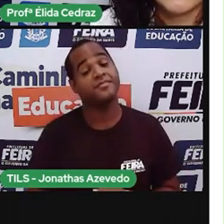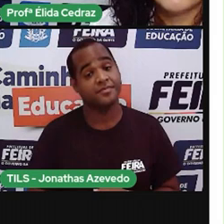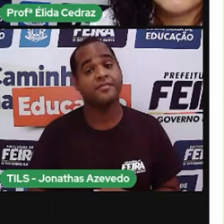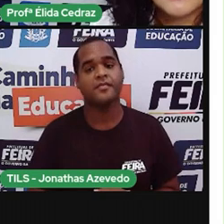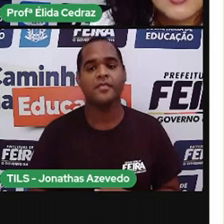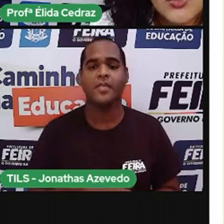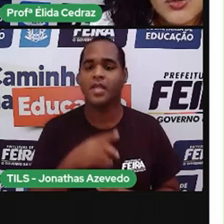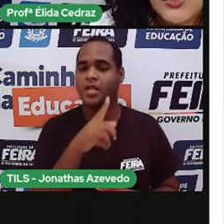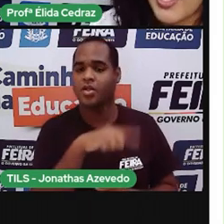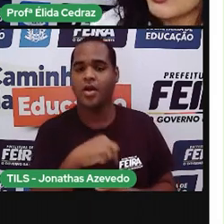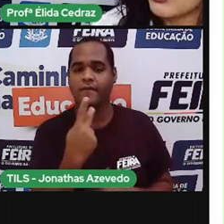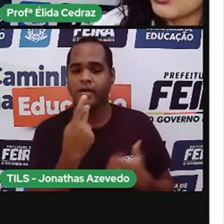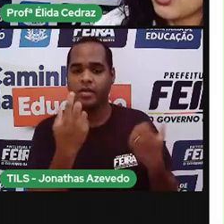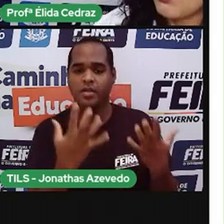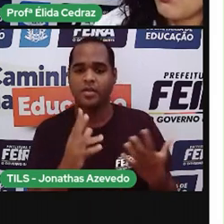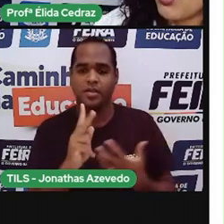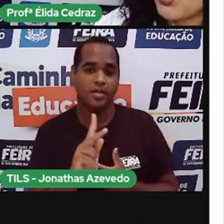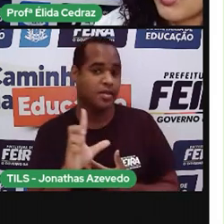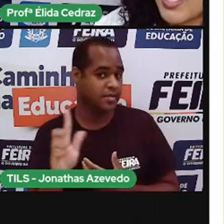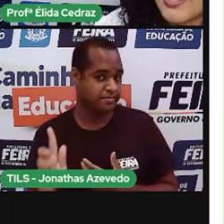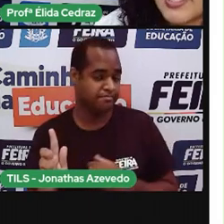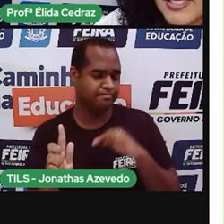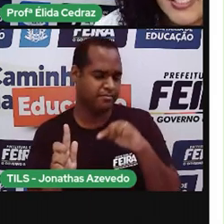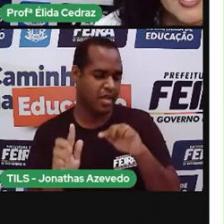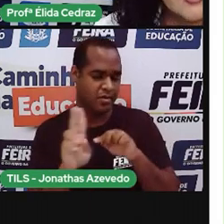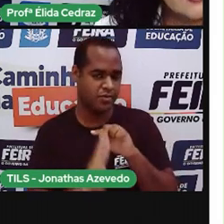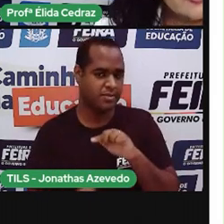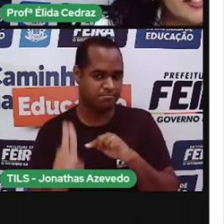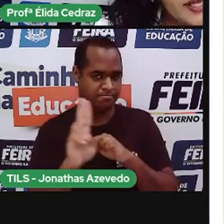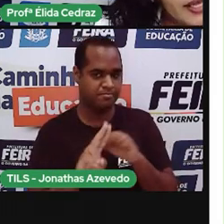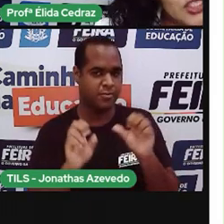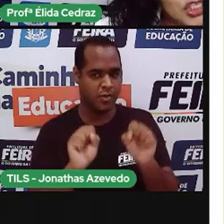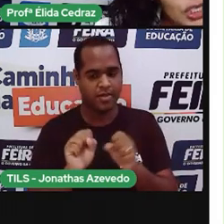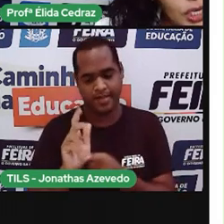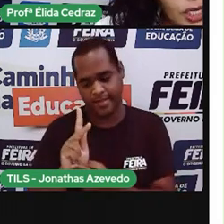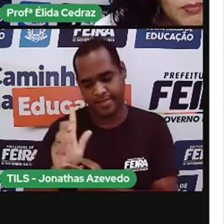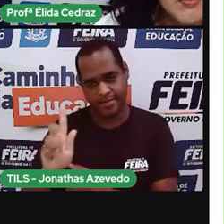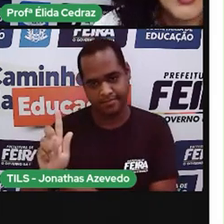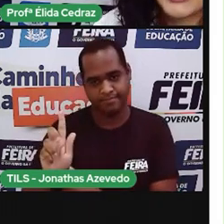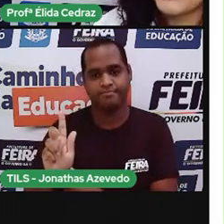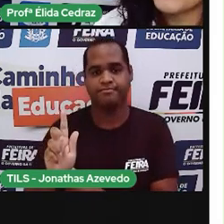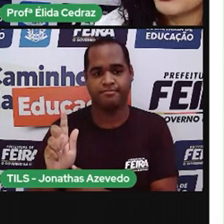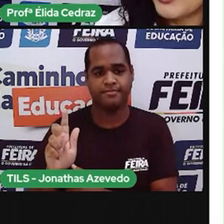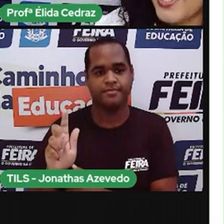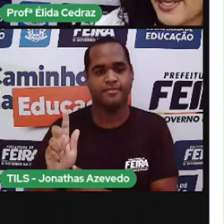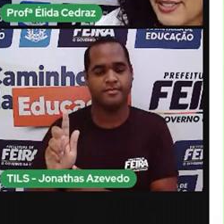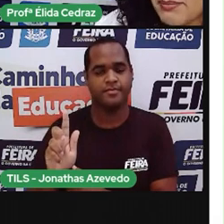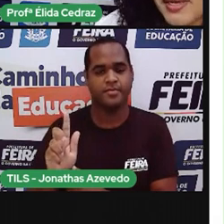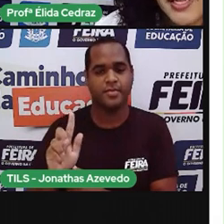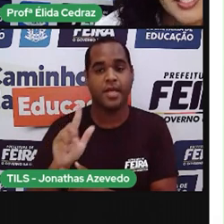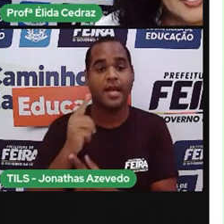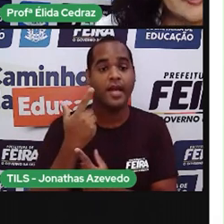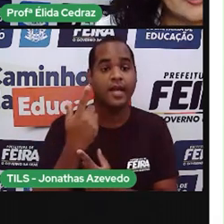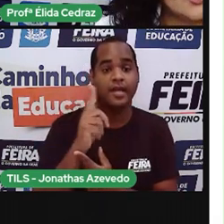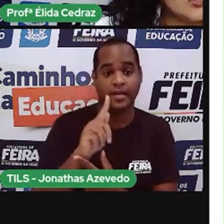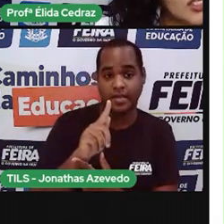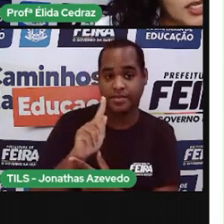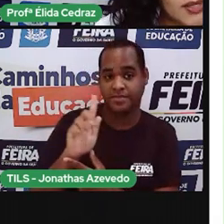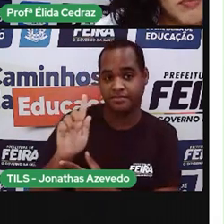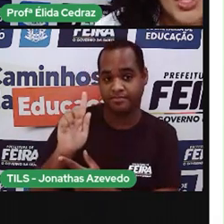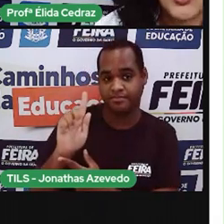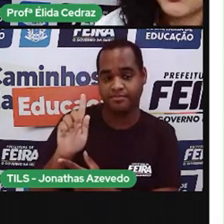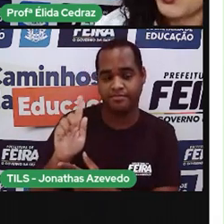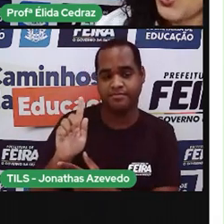que quilo, a gente pode usar a sigla KG, grama, letra